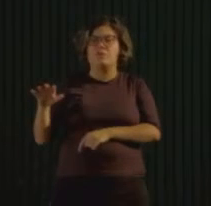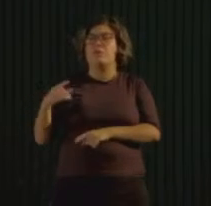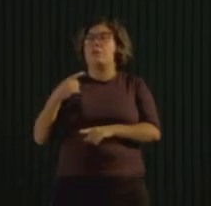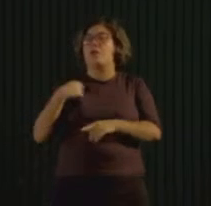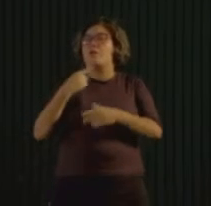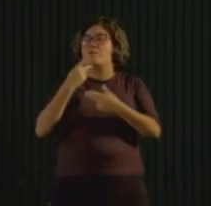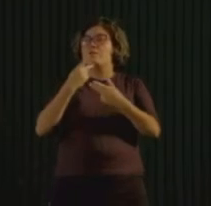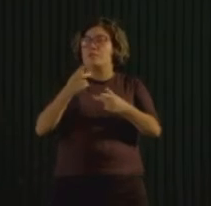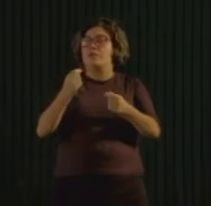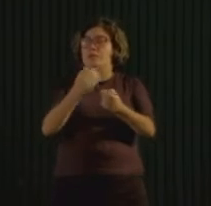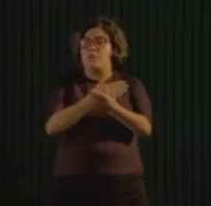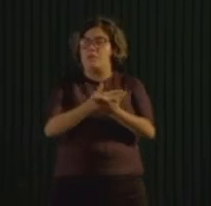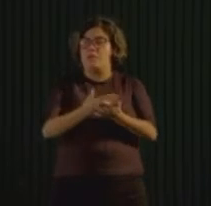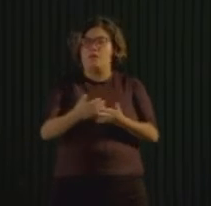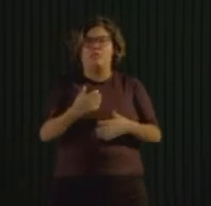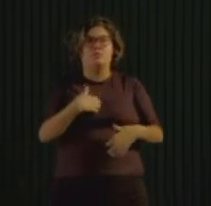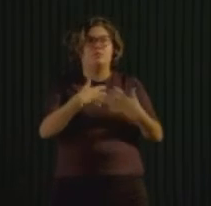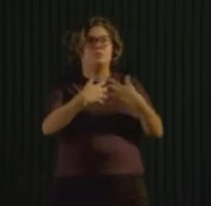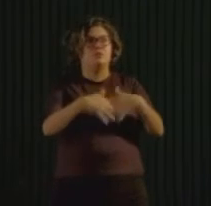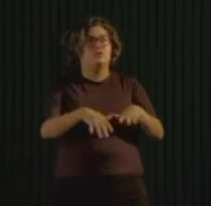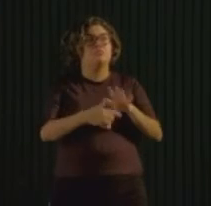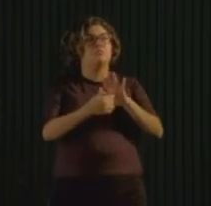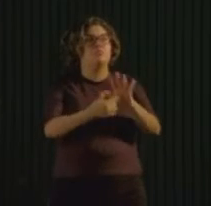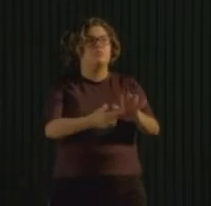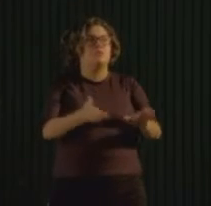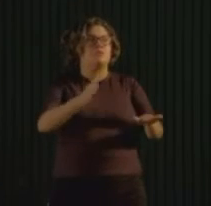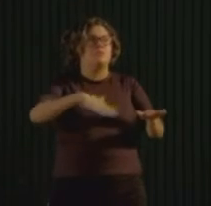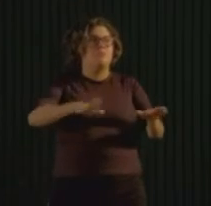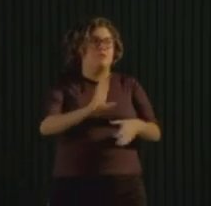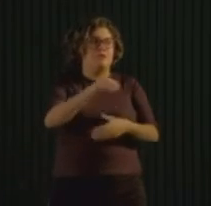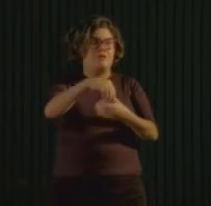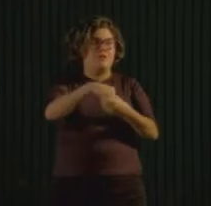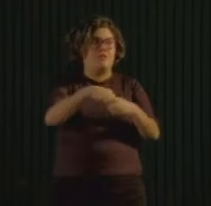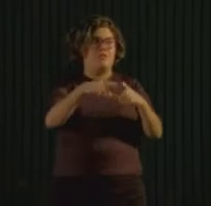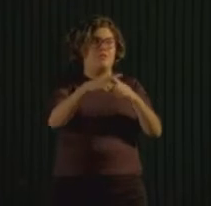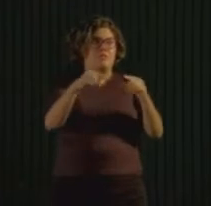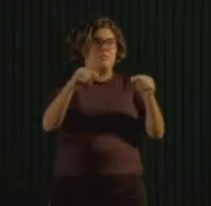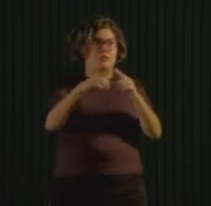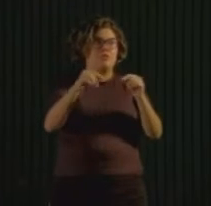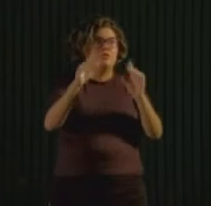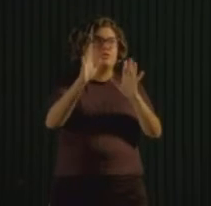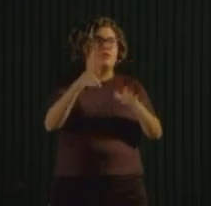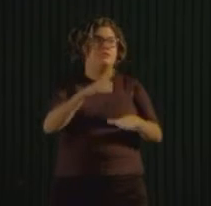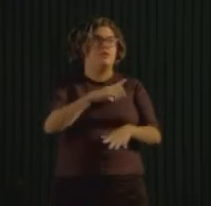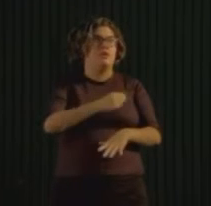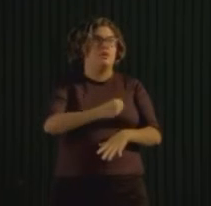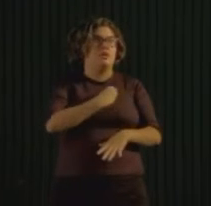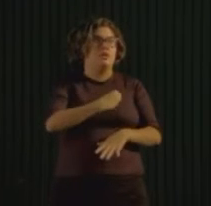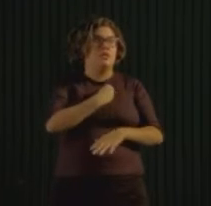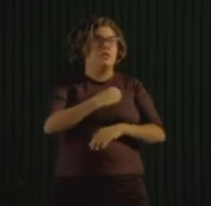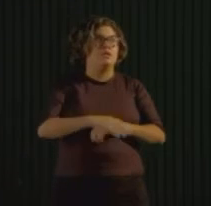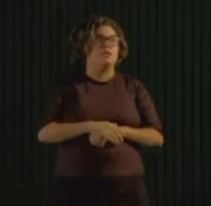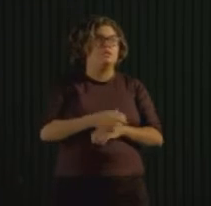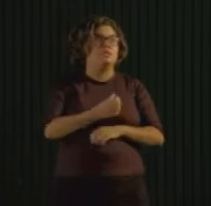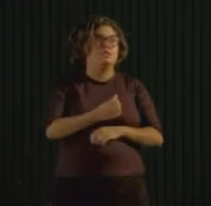minha introdução, eu falei que eu estou tentando trazer a praia para Brasília, porque o oceano já está entre